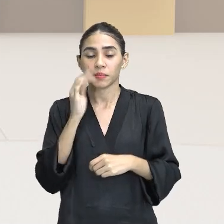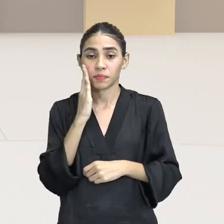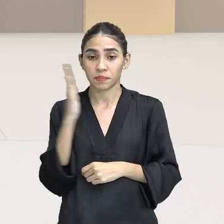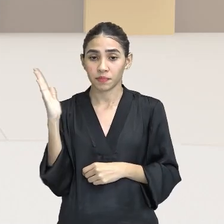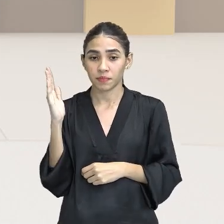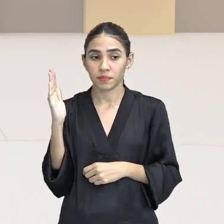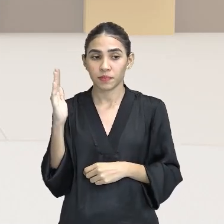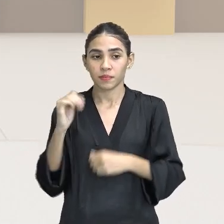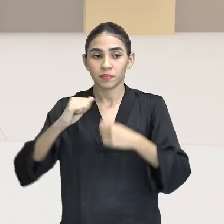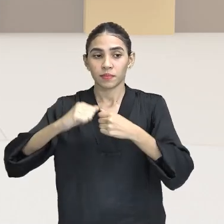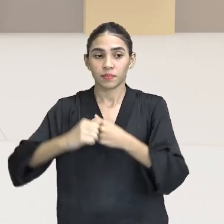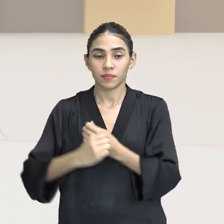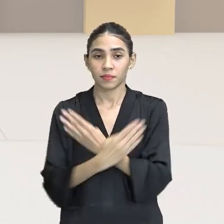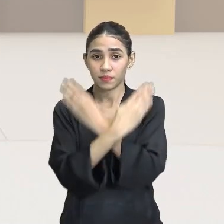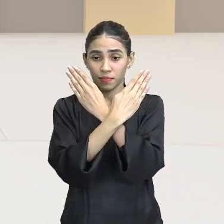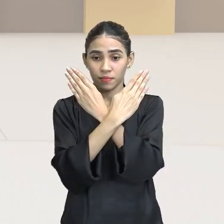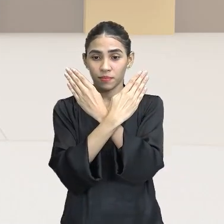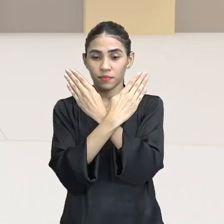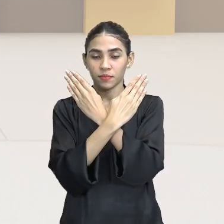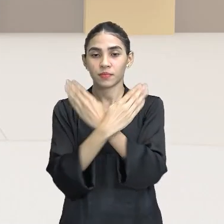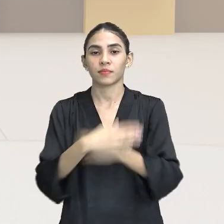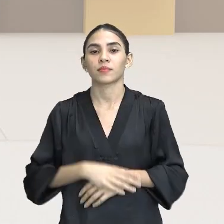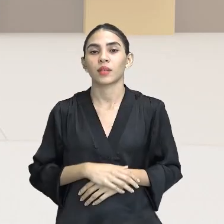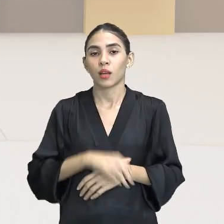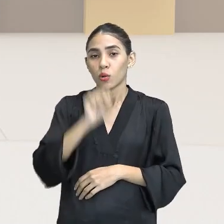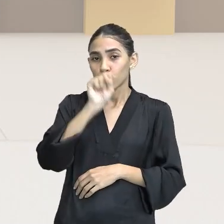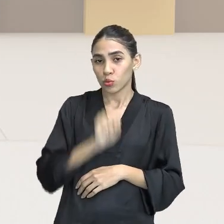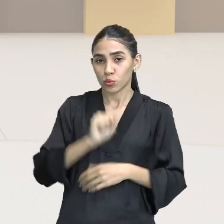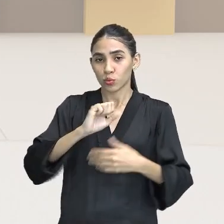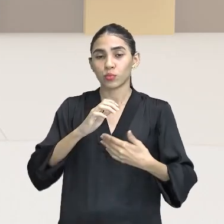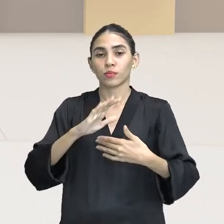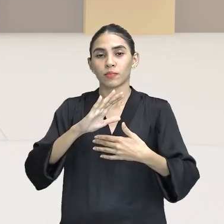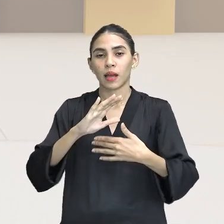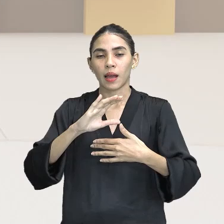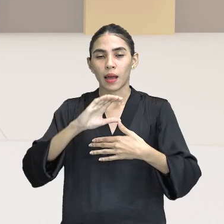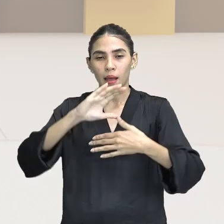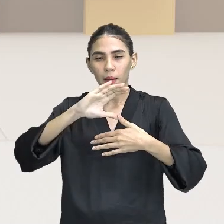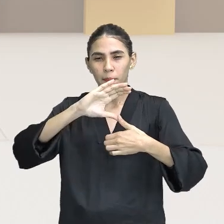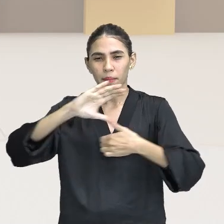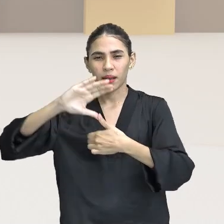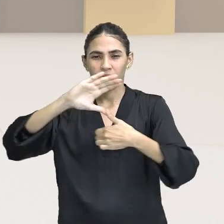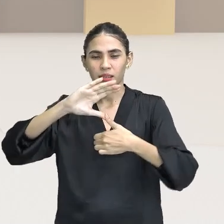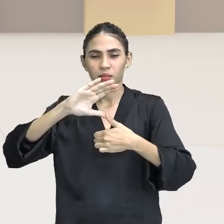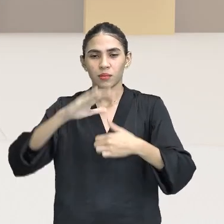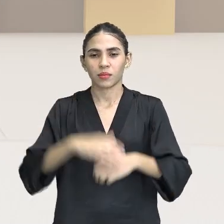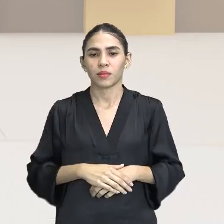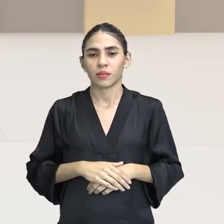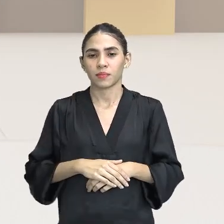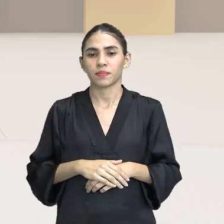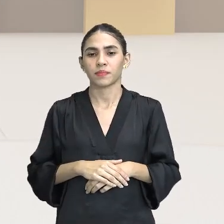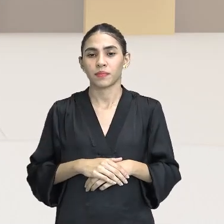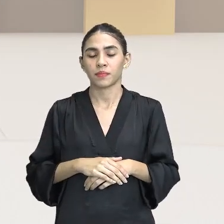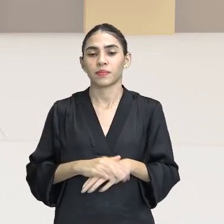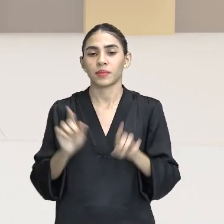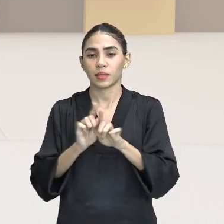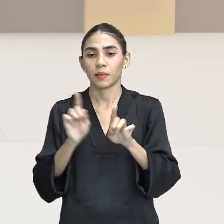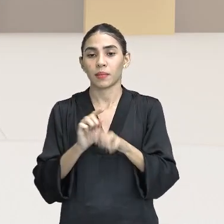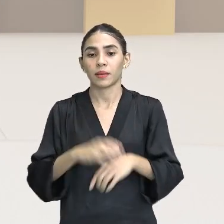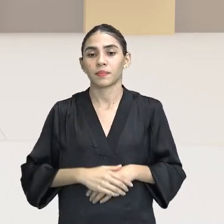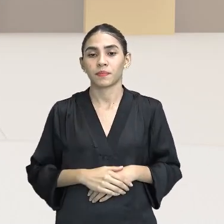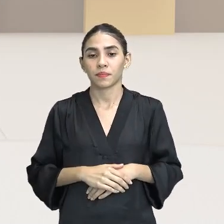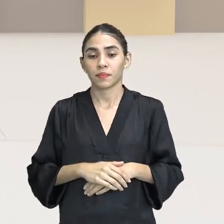império ali naquela região do sul da América do Norte, que seria ali hoje o México. Na América